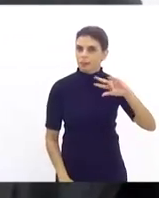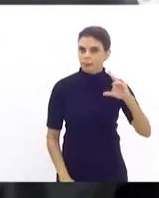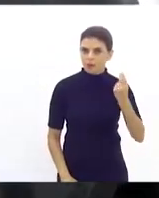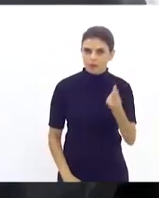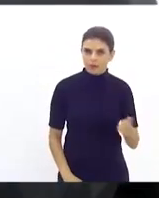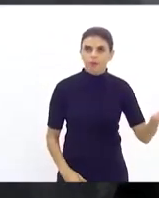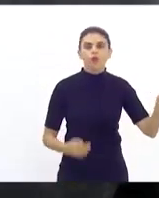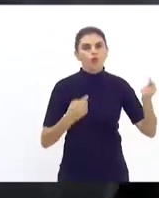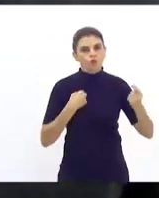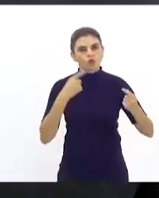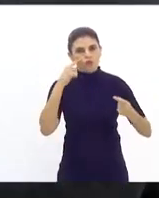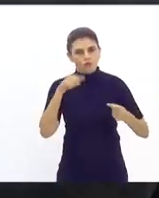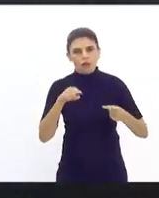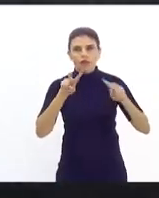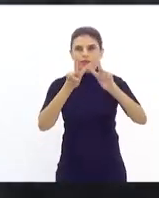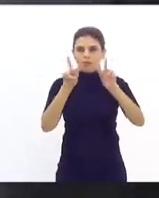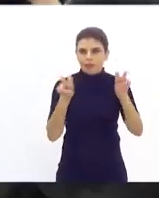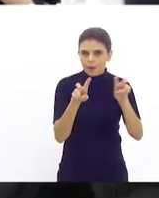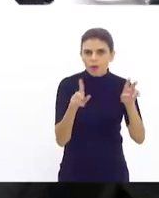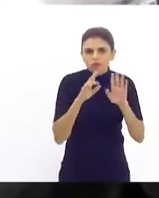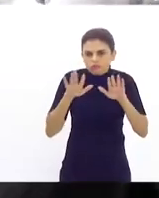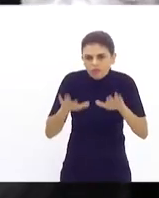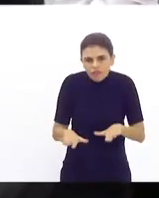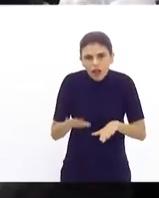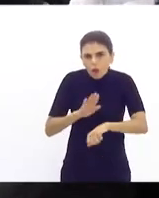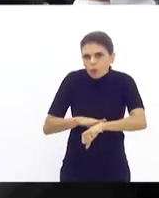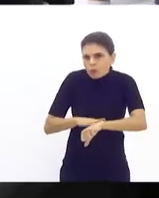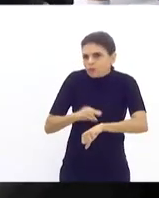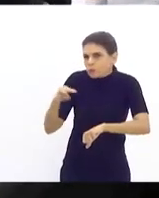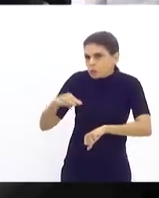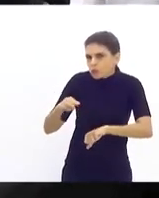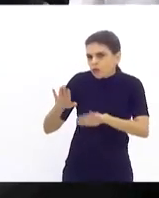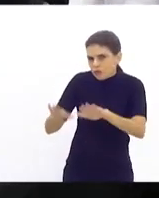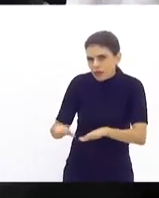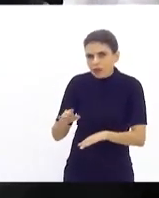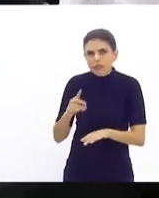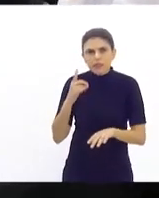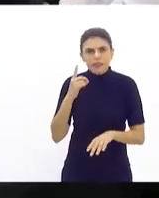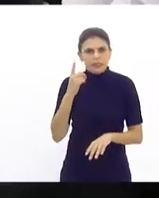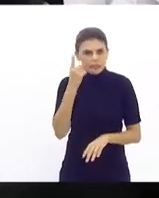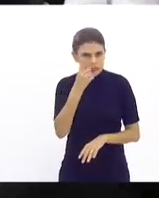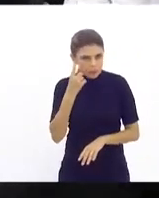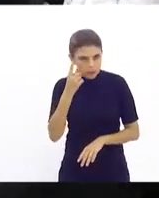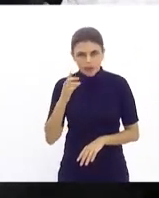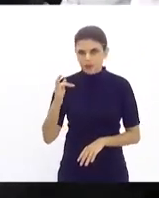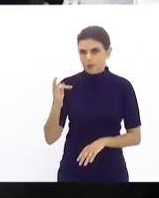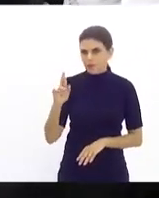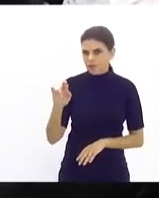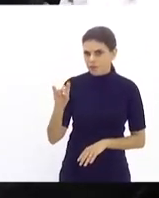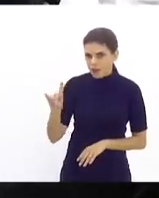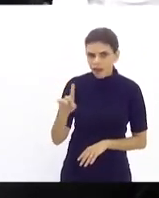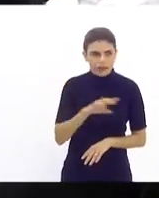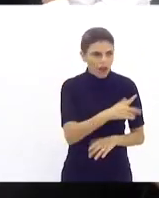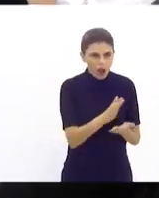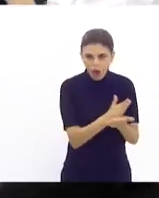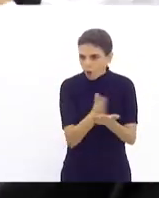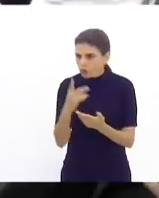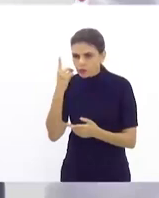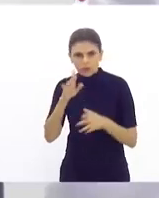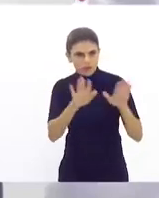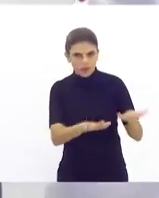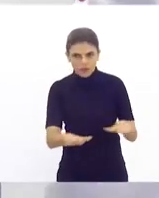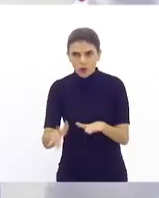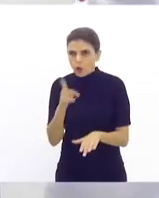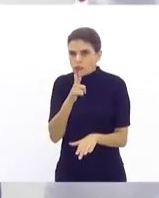do tema. Deputado Yuri, consegue permanecer mais alguns minutos? Deputado Fred? Consigo. Deputado Cozzolino? Deputado Delaroli? Claro. Então eu